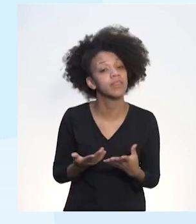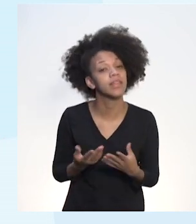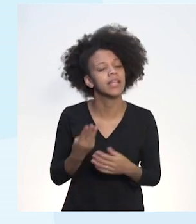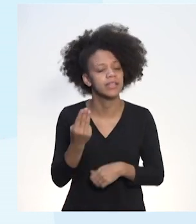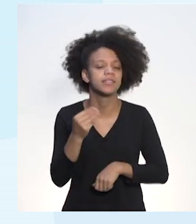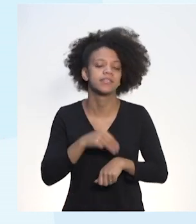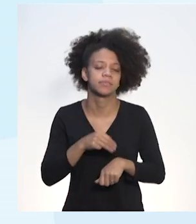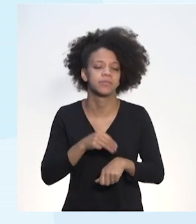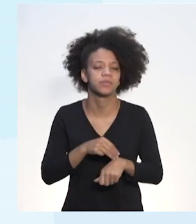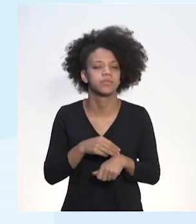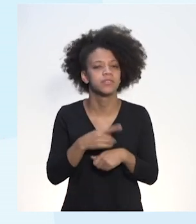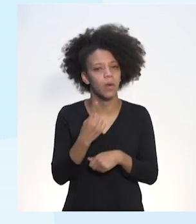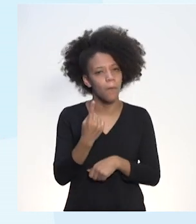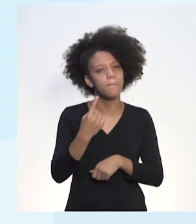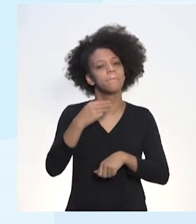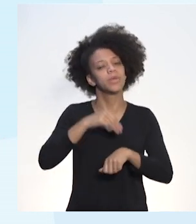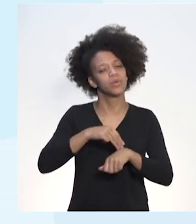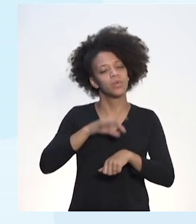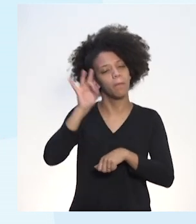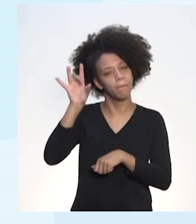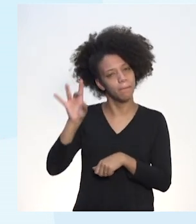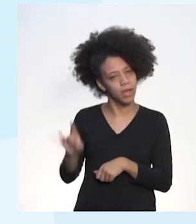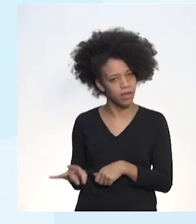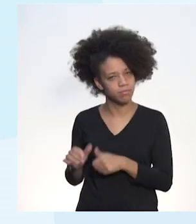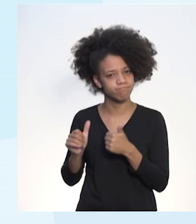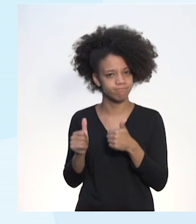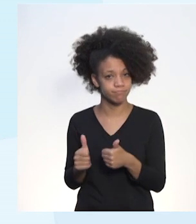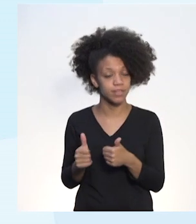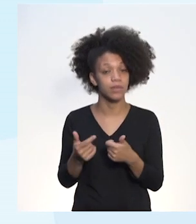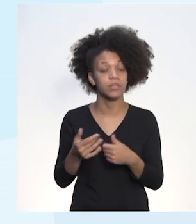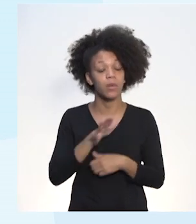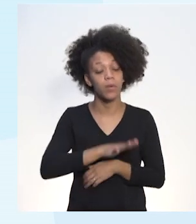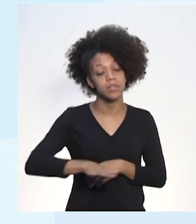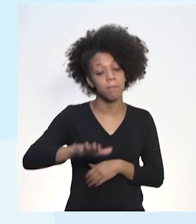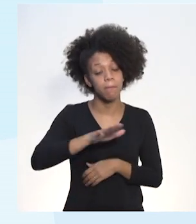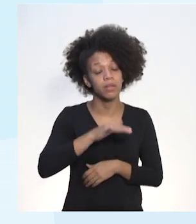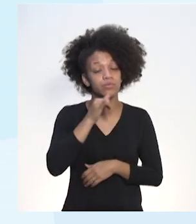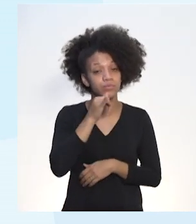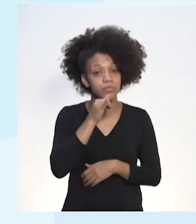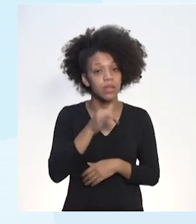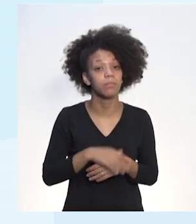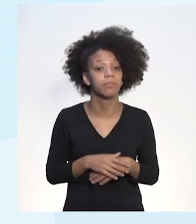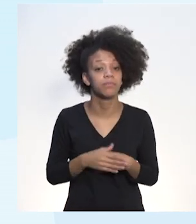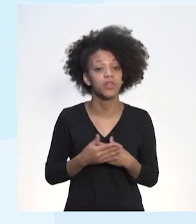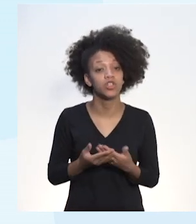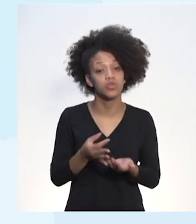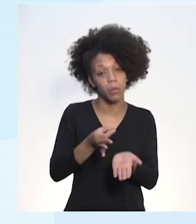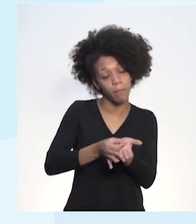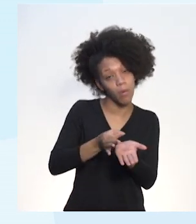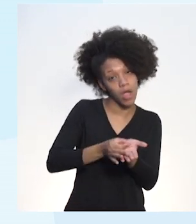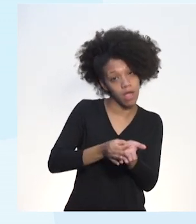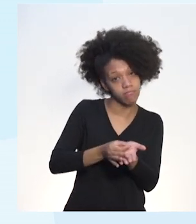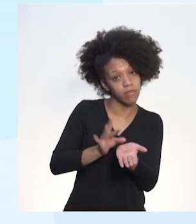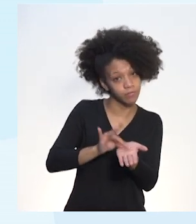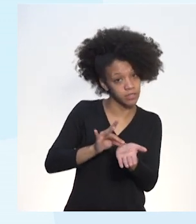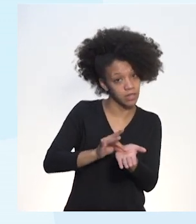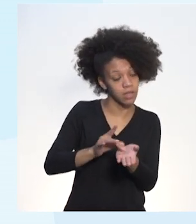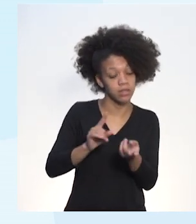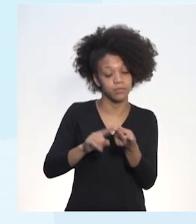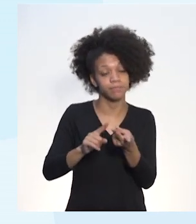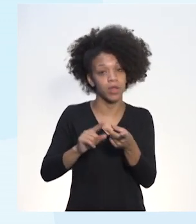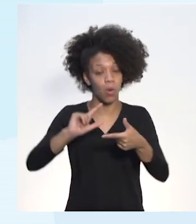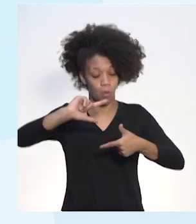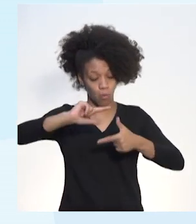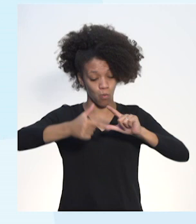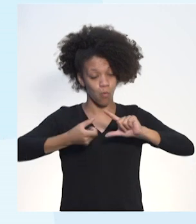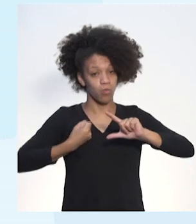3 minutinhos, que é 1 minuto para cada item. Então, é o espaço amostral do lançamento de uma moeda honesta, de um